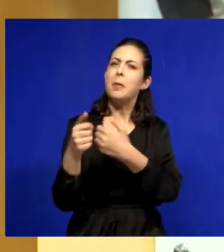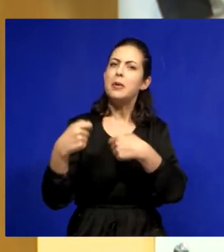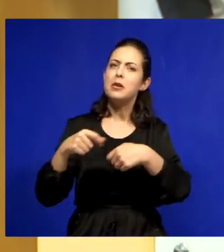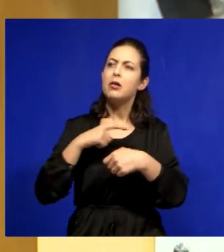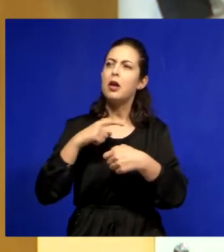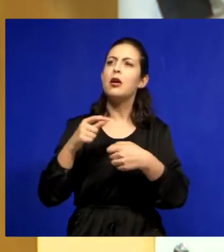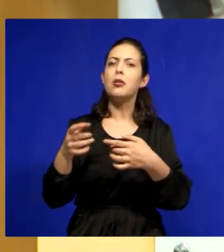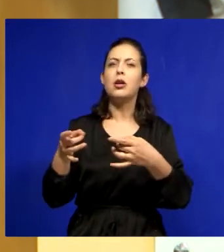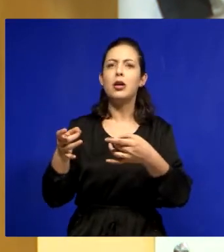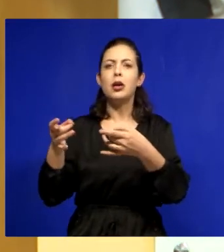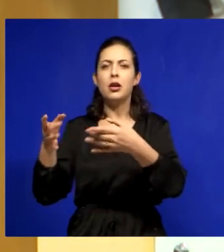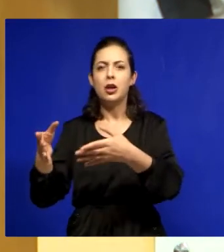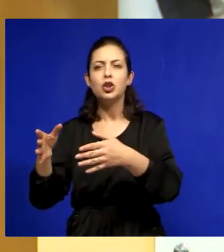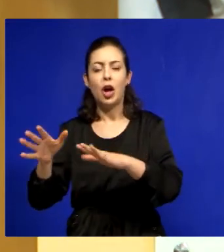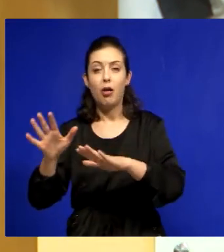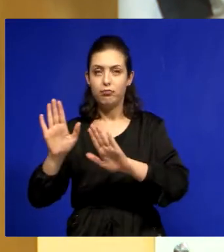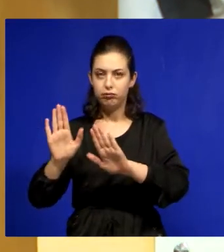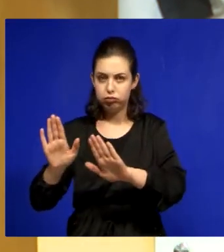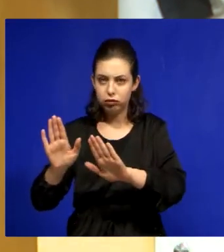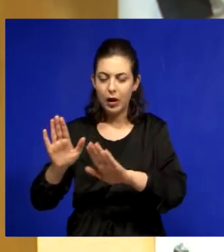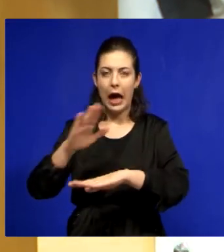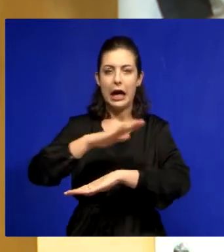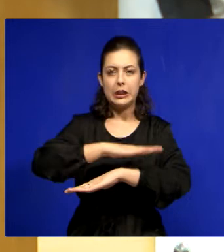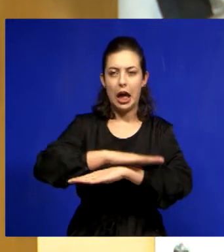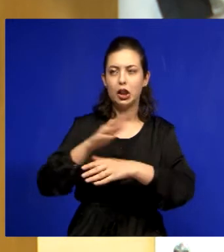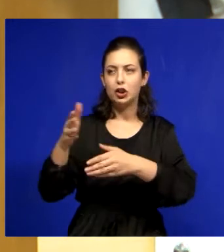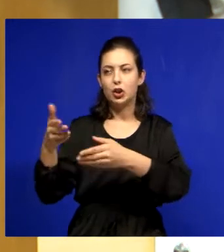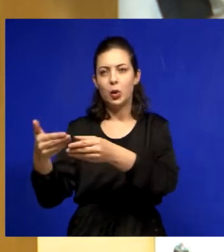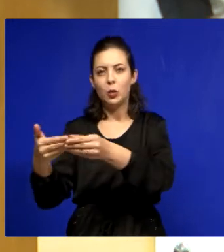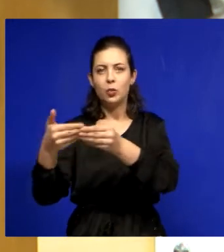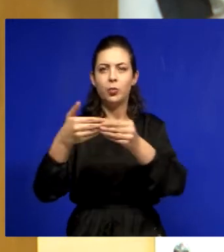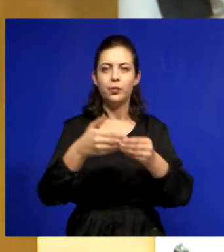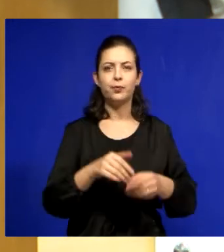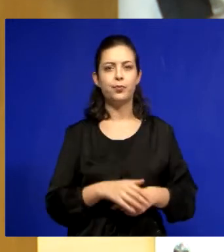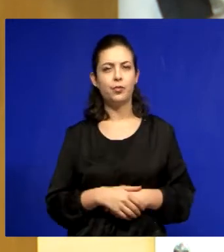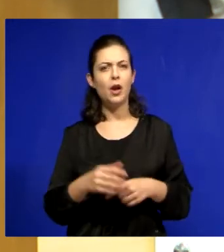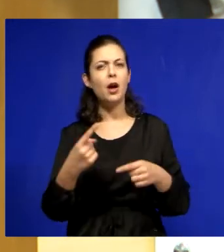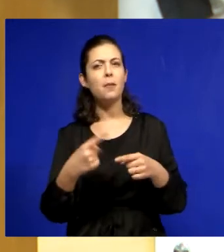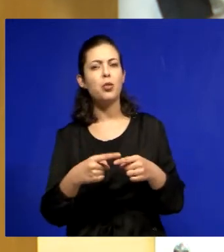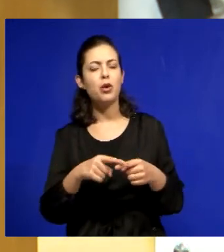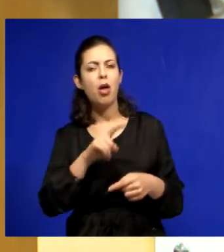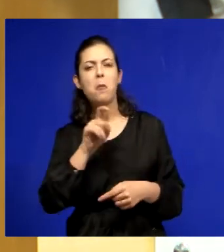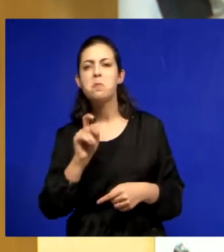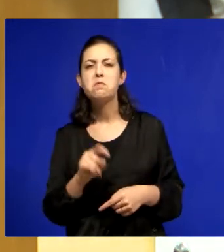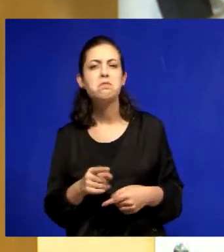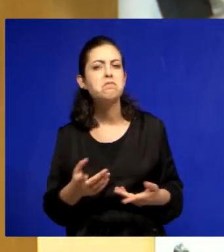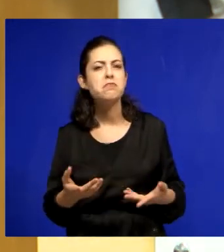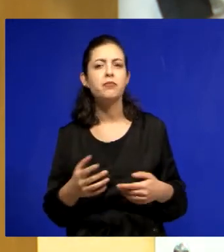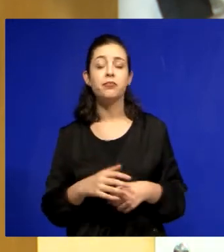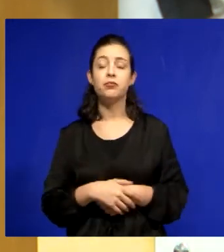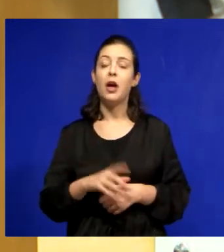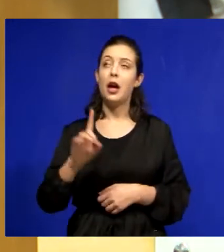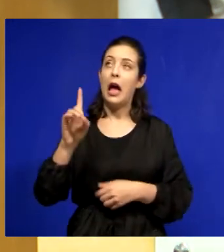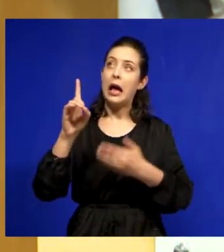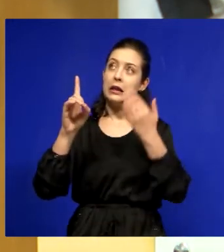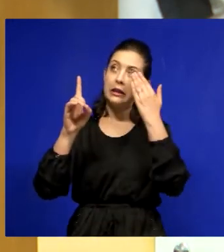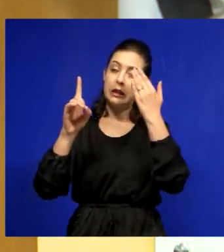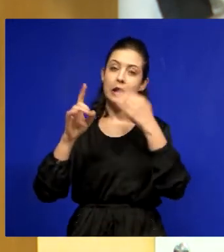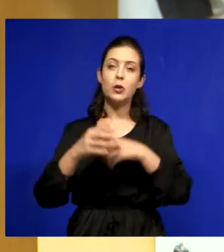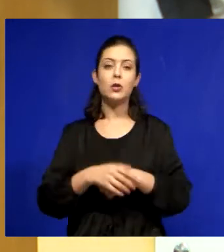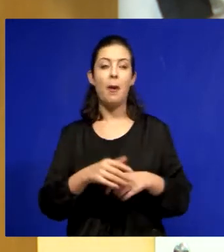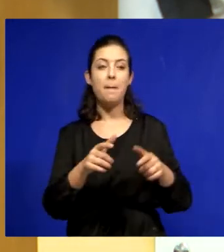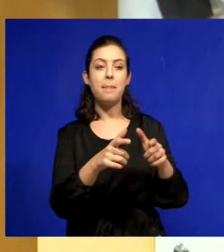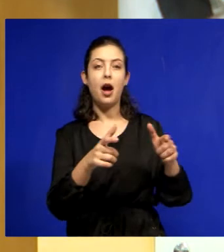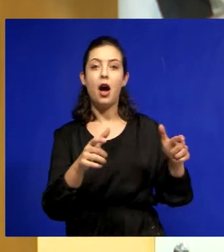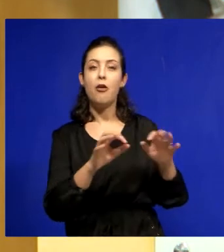para deixar o idoso e ao final da tarde pegar essa porque vereadores porque graças a deus a maioria das